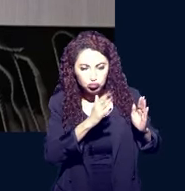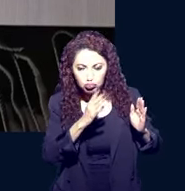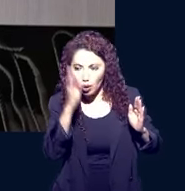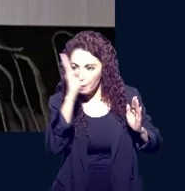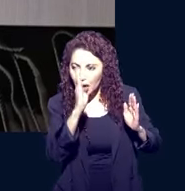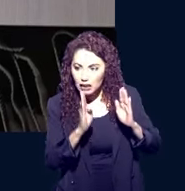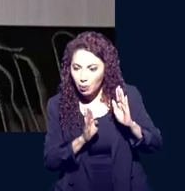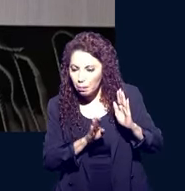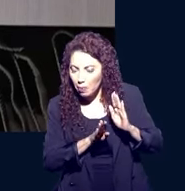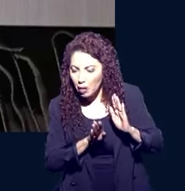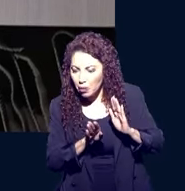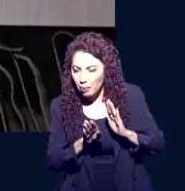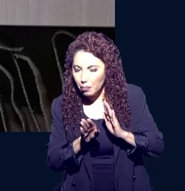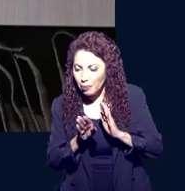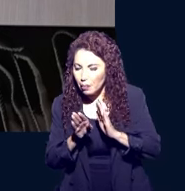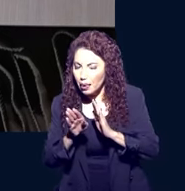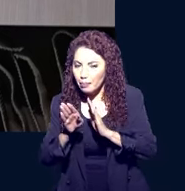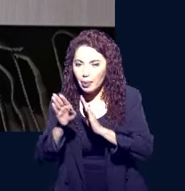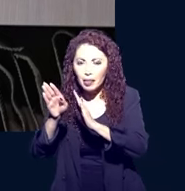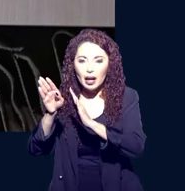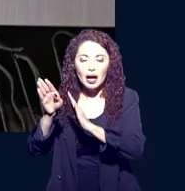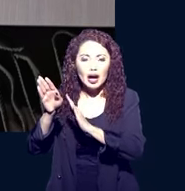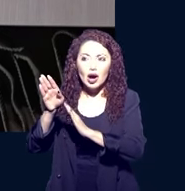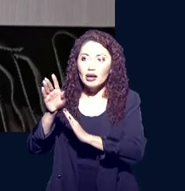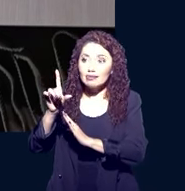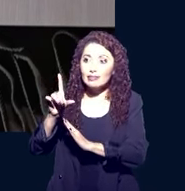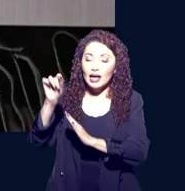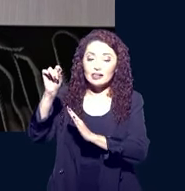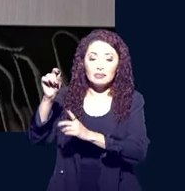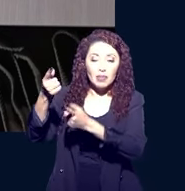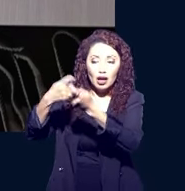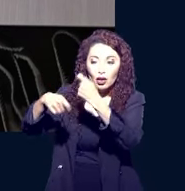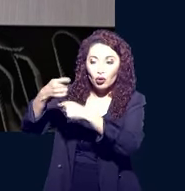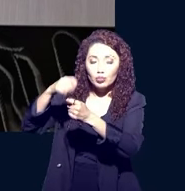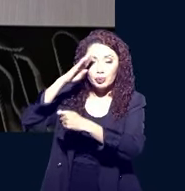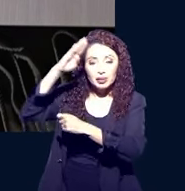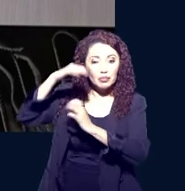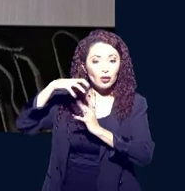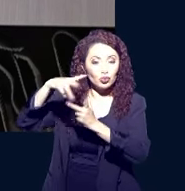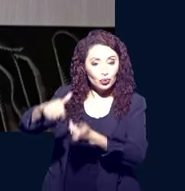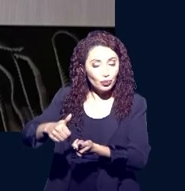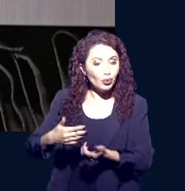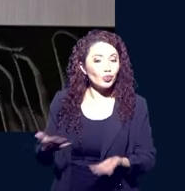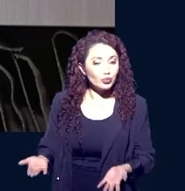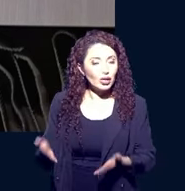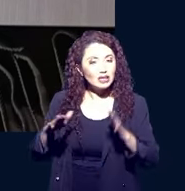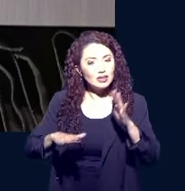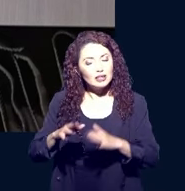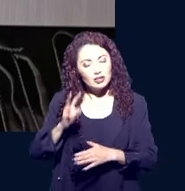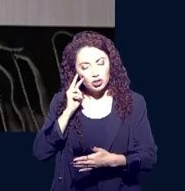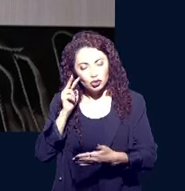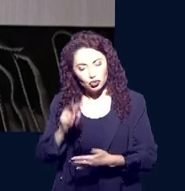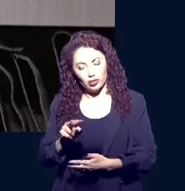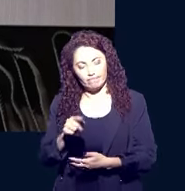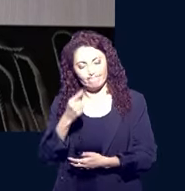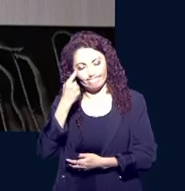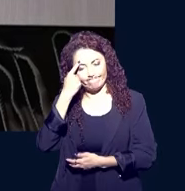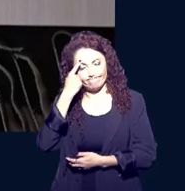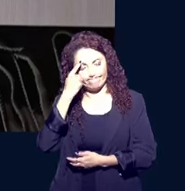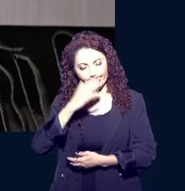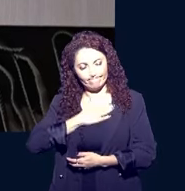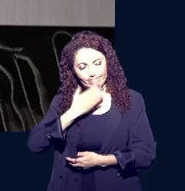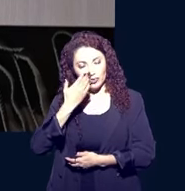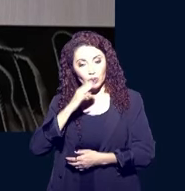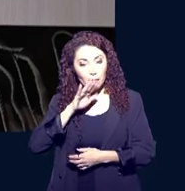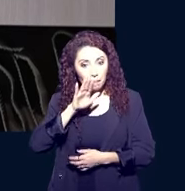mundo e é a quarta maior democracia do mundo de modo que às vezes a gente olha paraa fotografia e fica um pouco Assustado mas